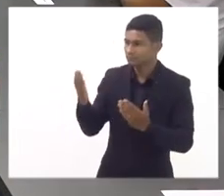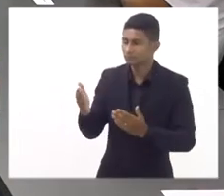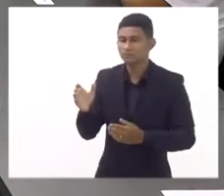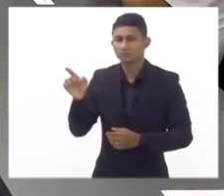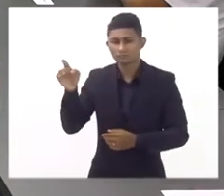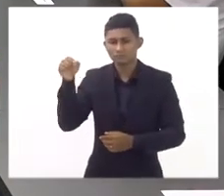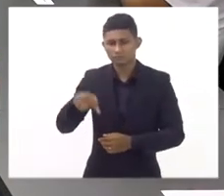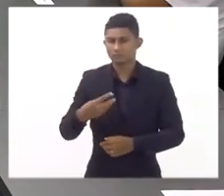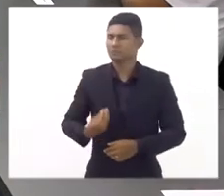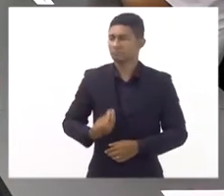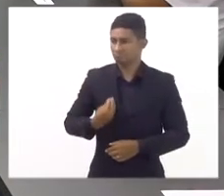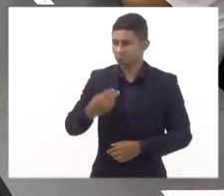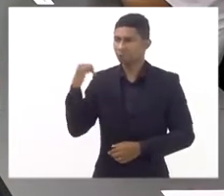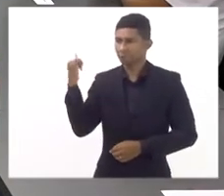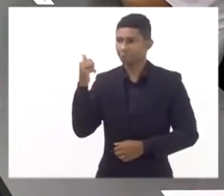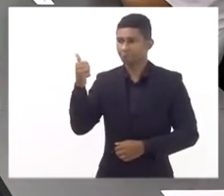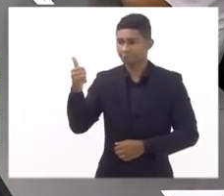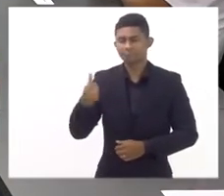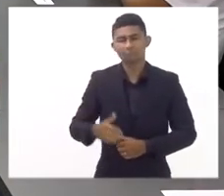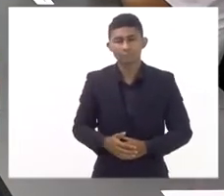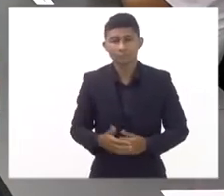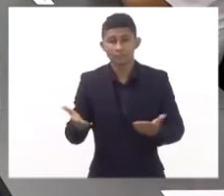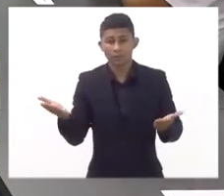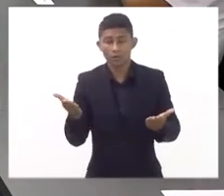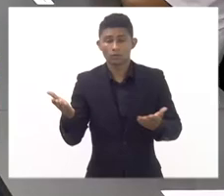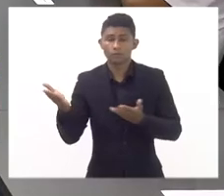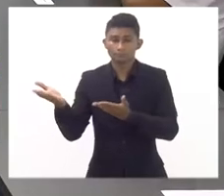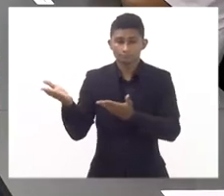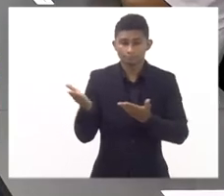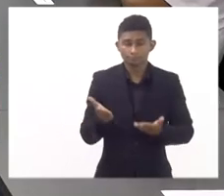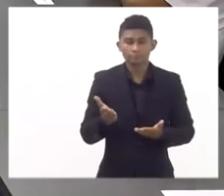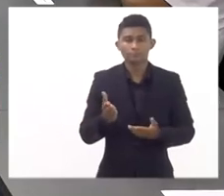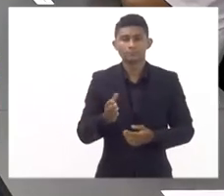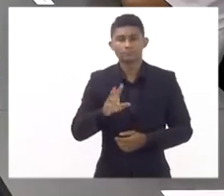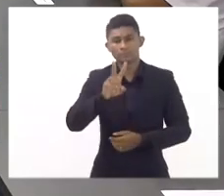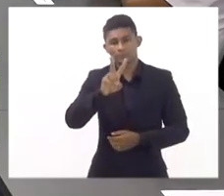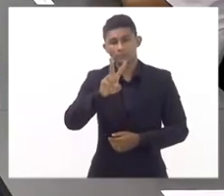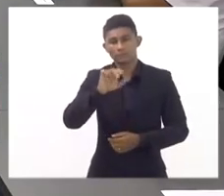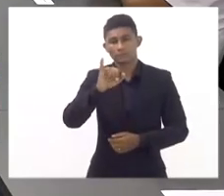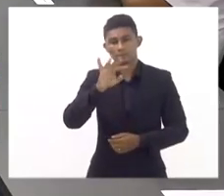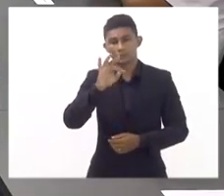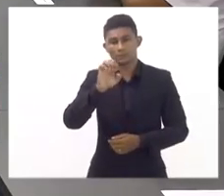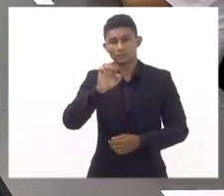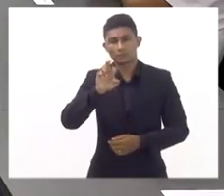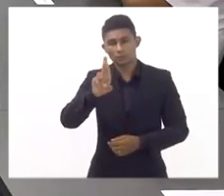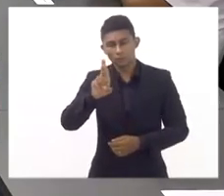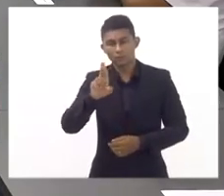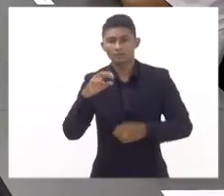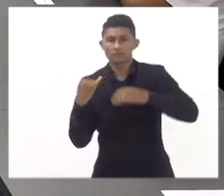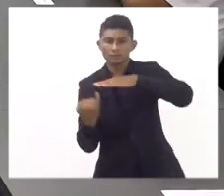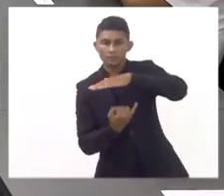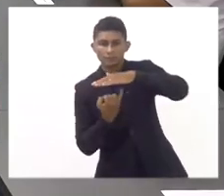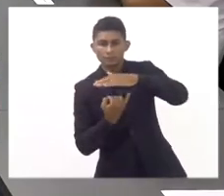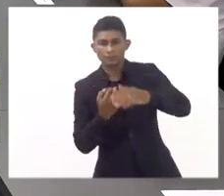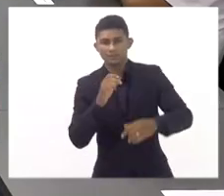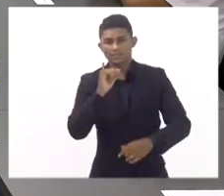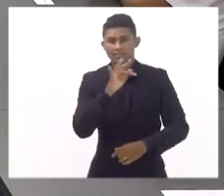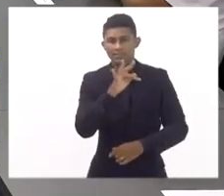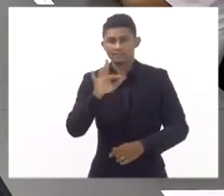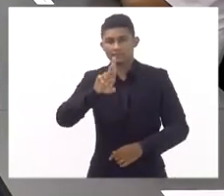sua presença aqui conosco. Chamo para fazer uso da palavra o Vitor Saraiva, do Instituto Federal